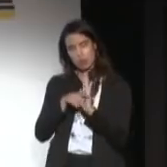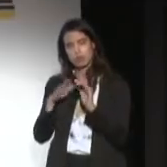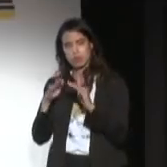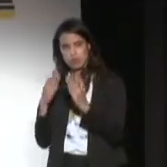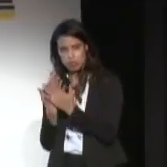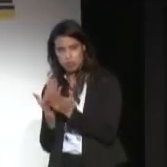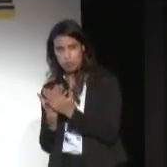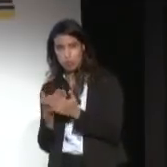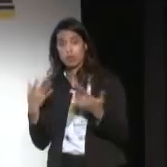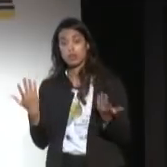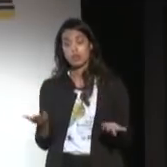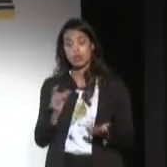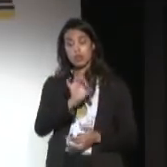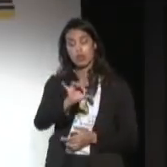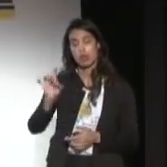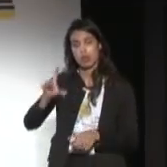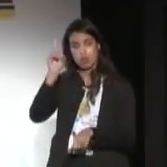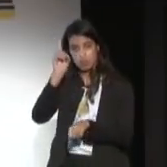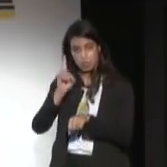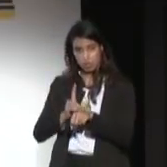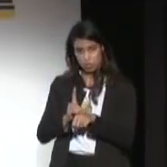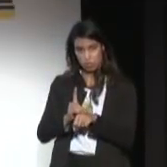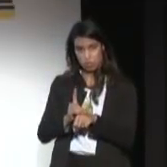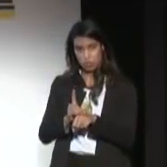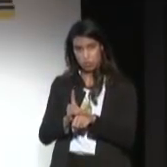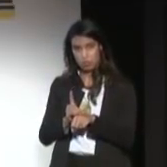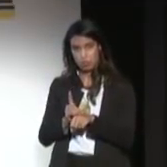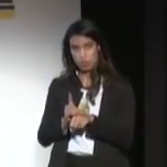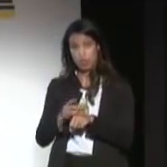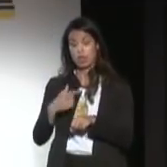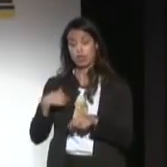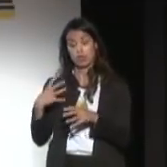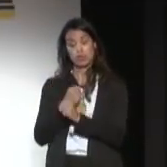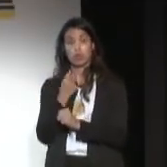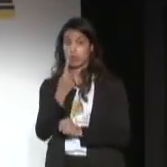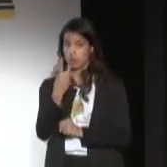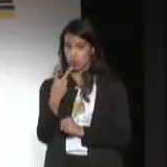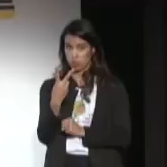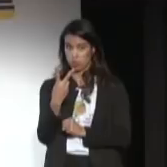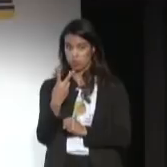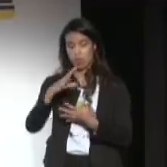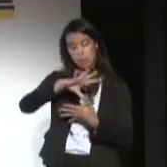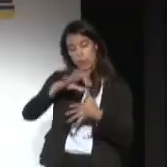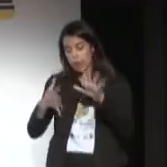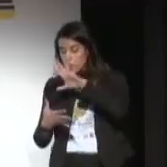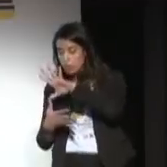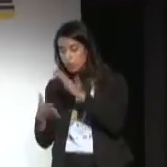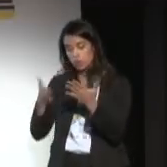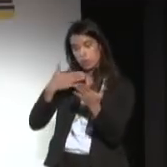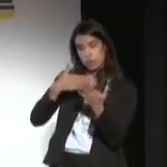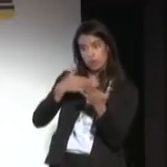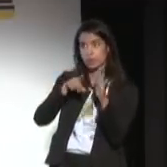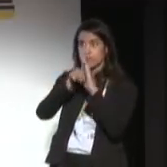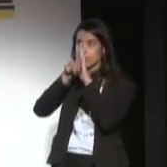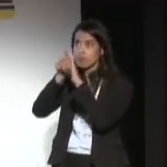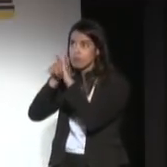Então, cada diretor, e eu tenho 12 nesse espaço meu de trabalho, mapeou seus livros, e o